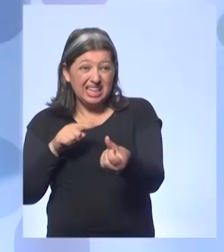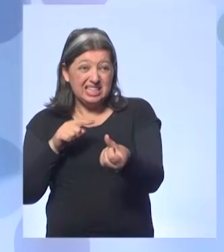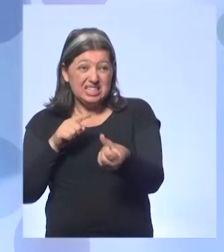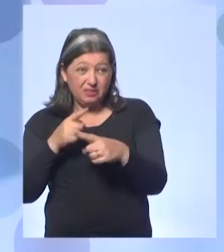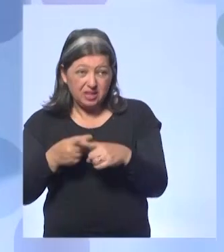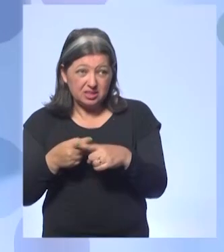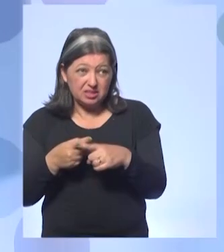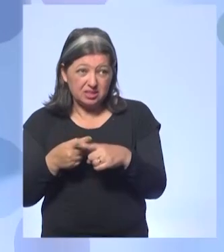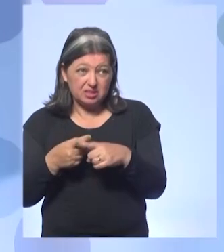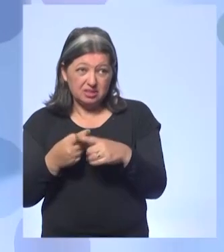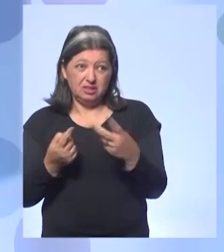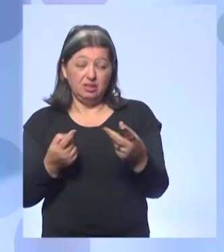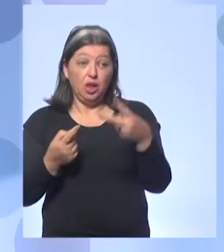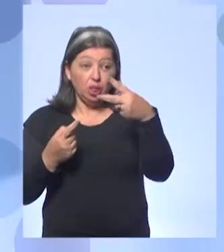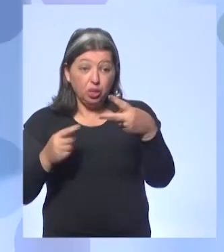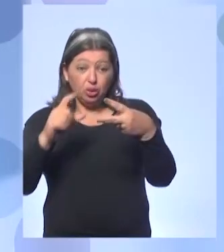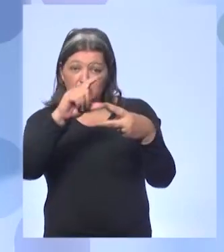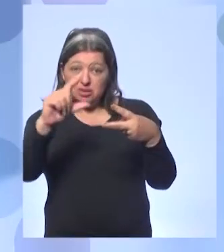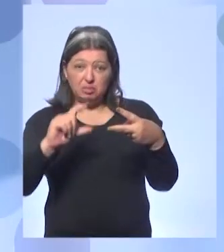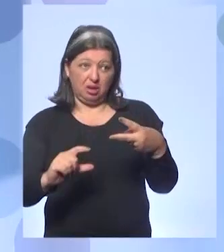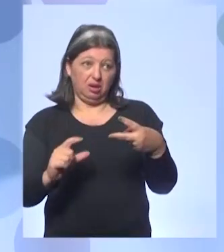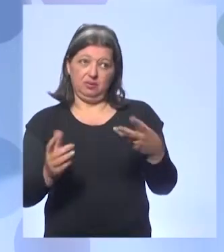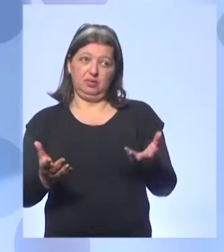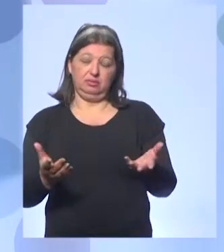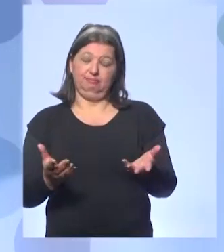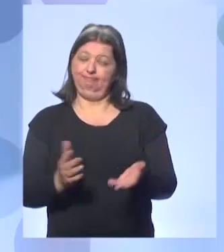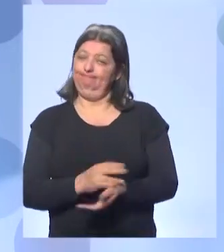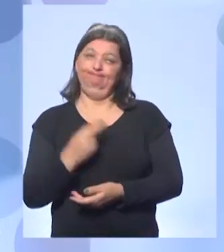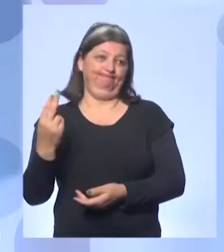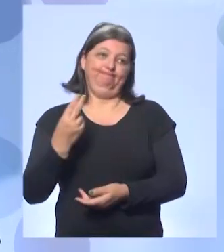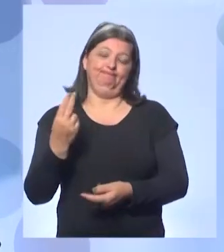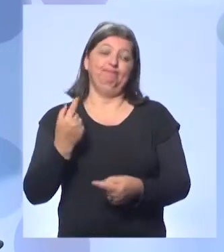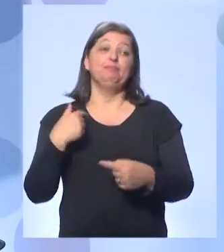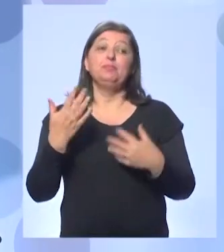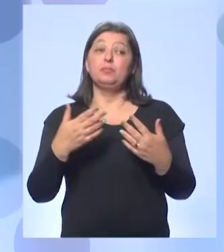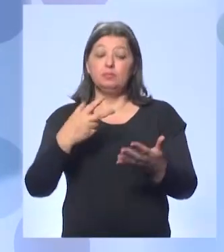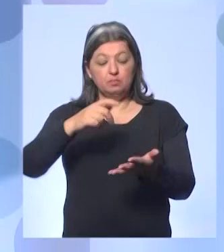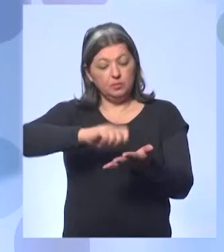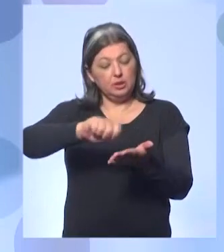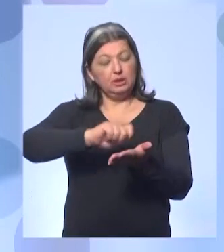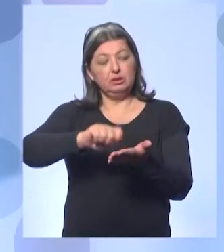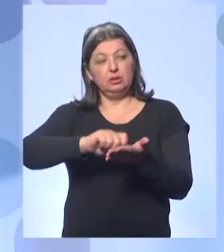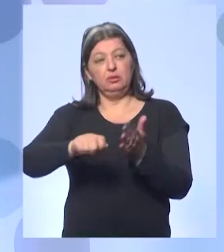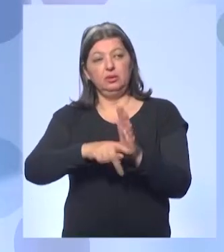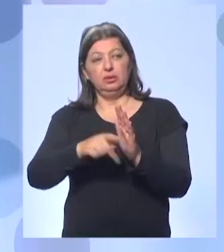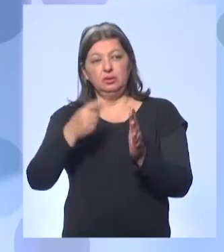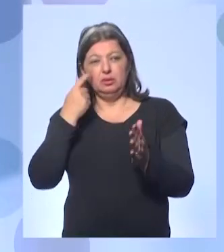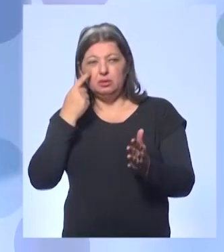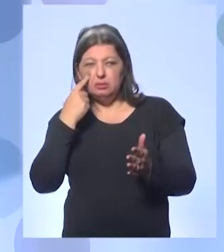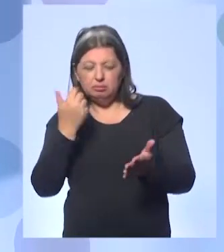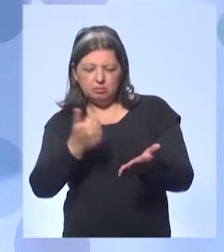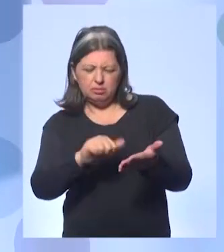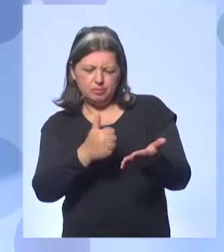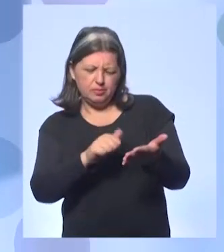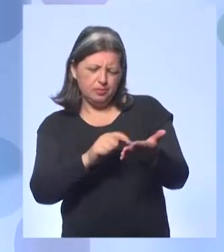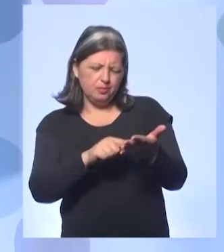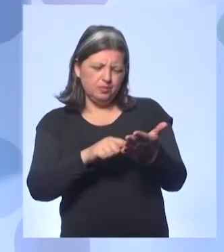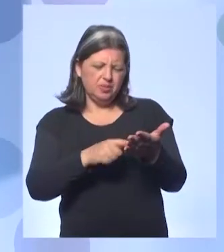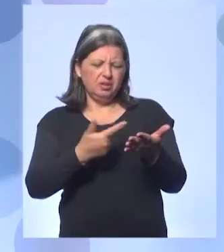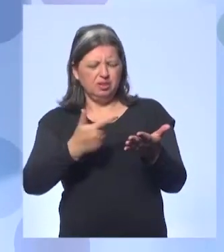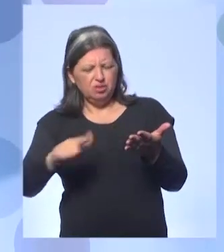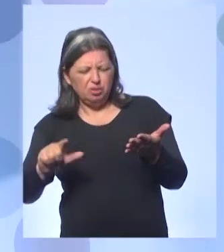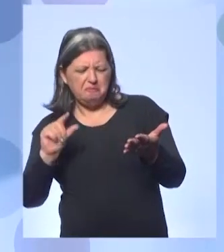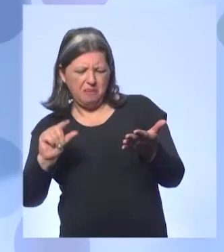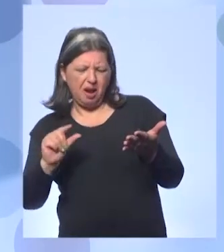em 2 parágrafos. Isso, fica não estranho. dá. Tá? Então, quando você escrever, você escreve, dá uma olhada, vê o que está repetitivo